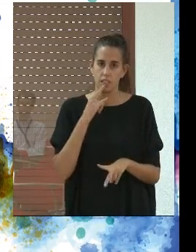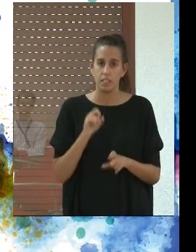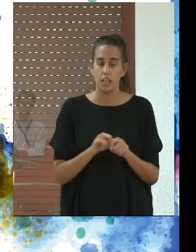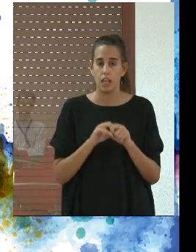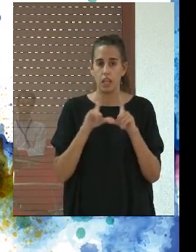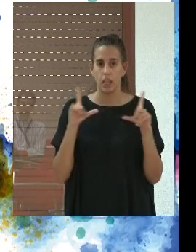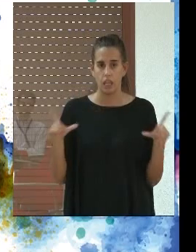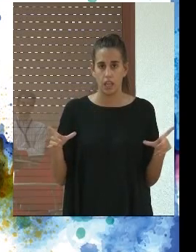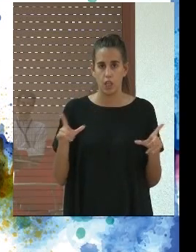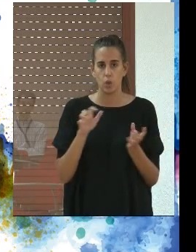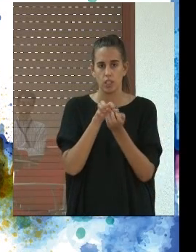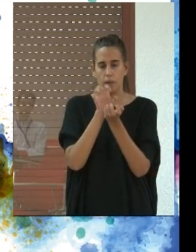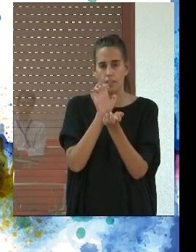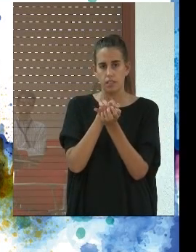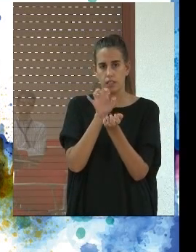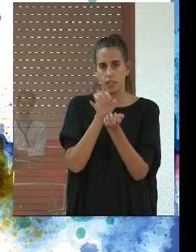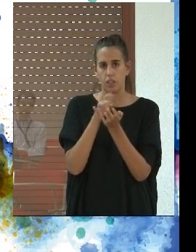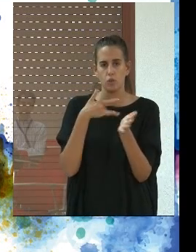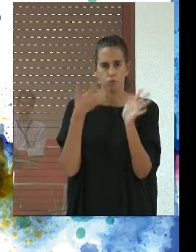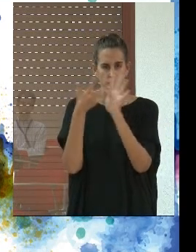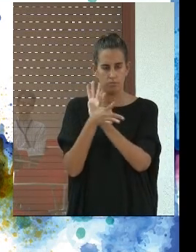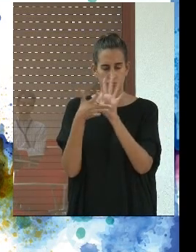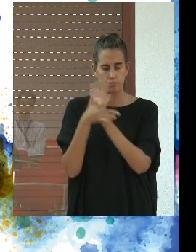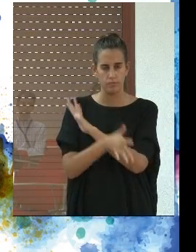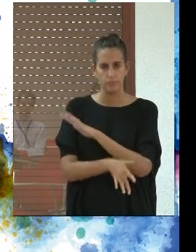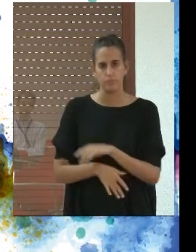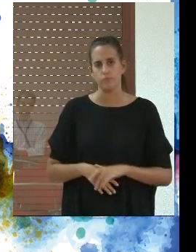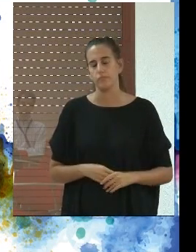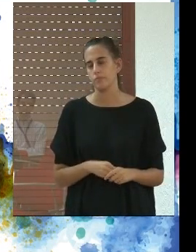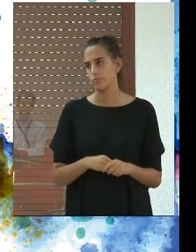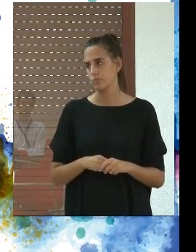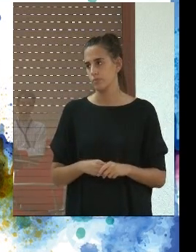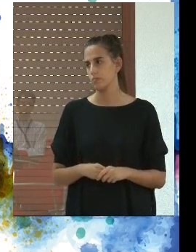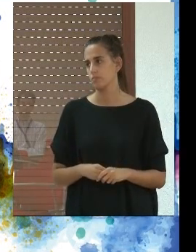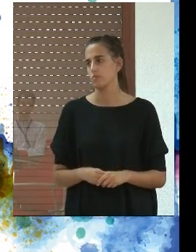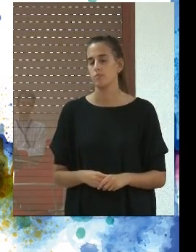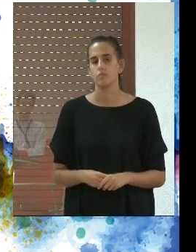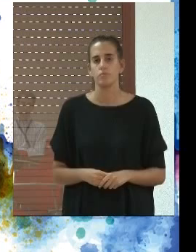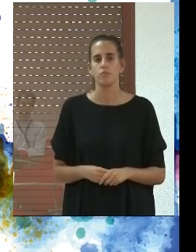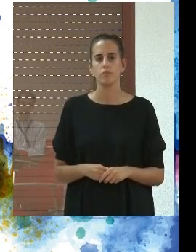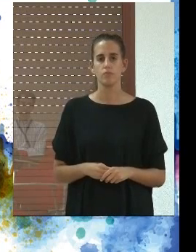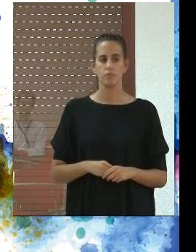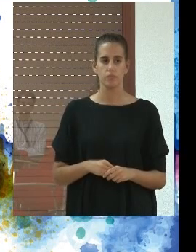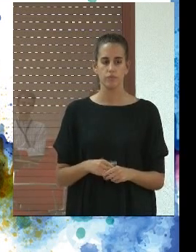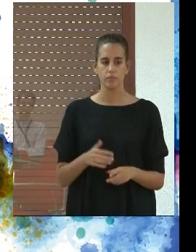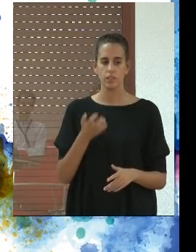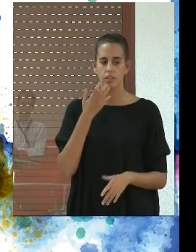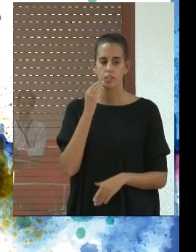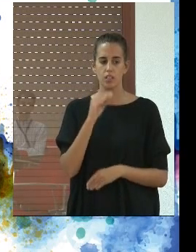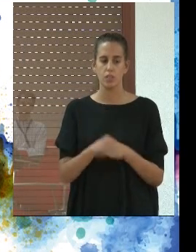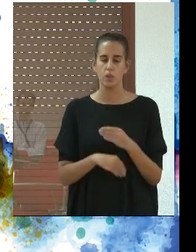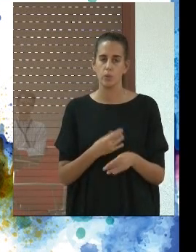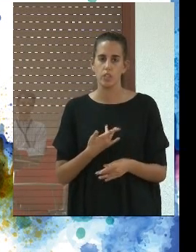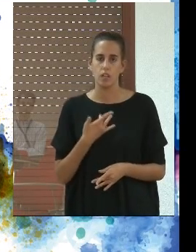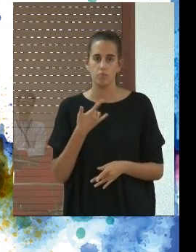Tem novidade na escola. Agora tocamos em todos os programas. Eu sou presente do mundo. Eu que mando na escola. Será que